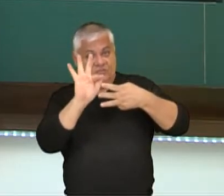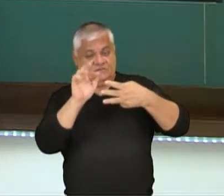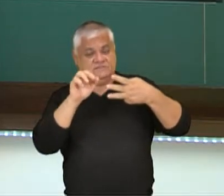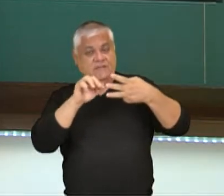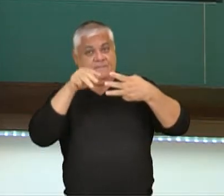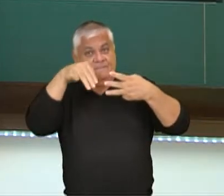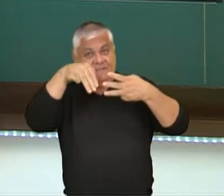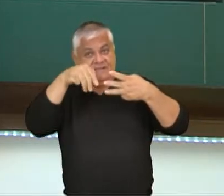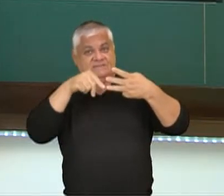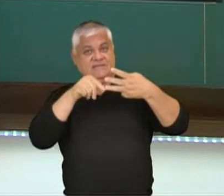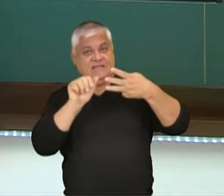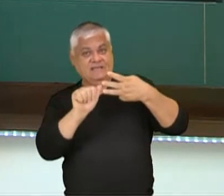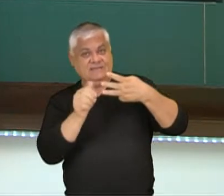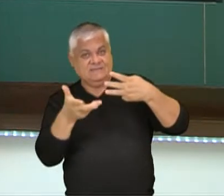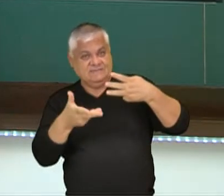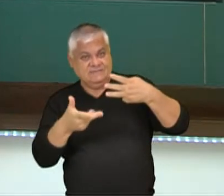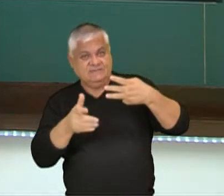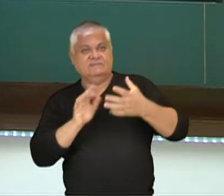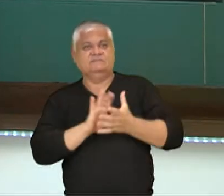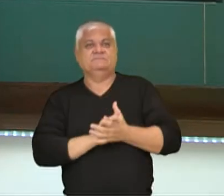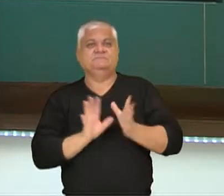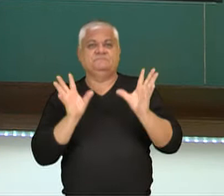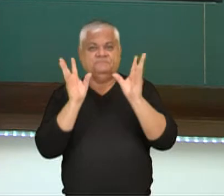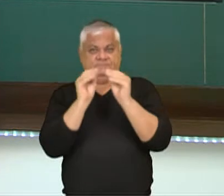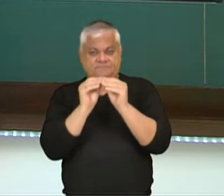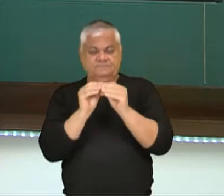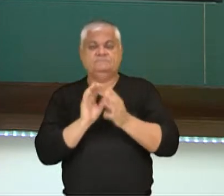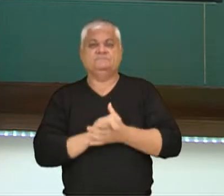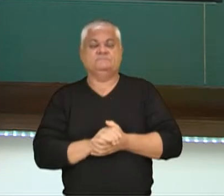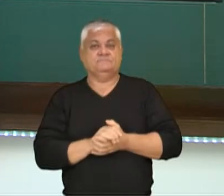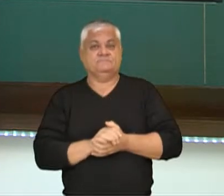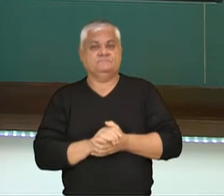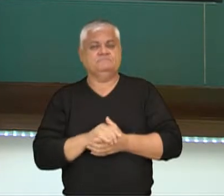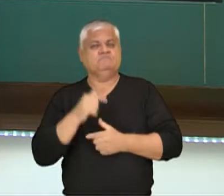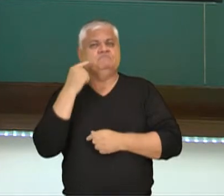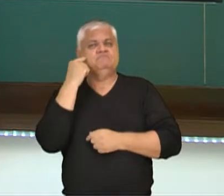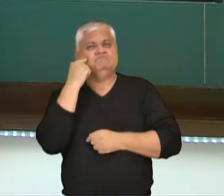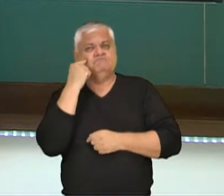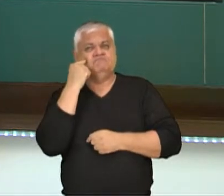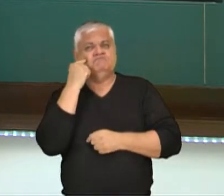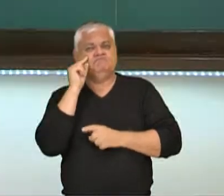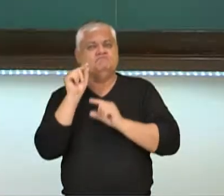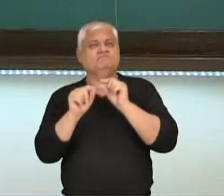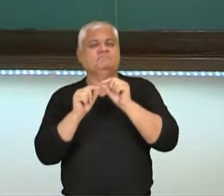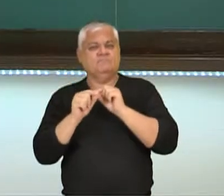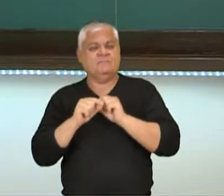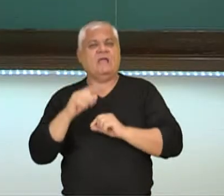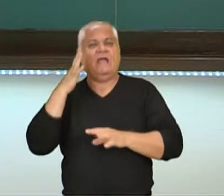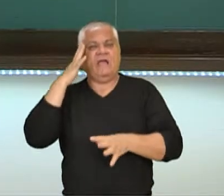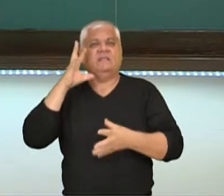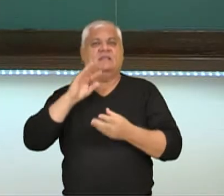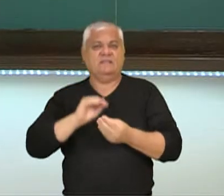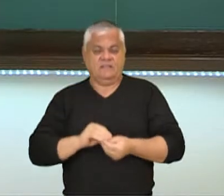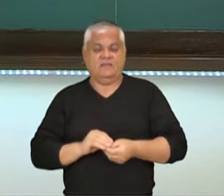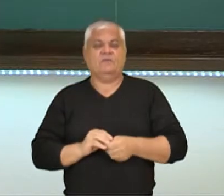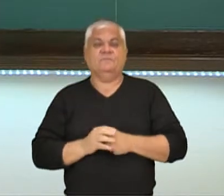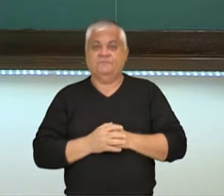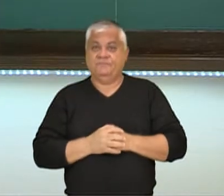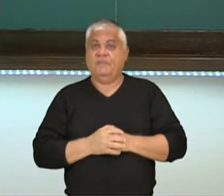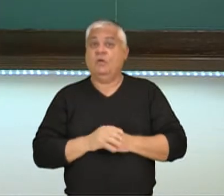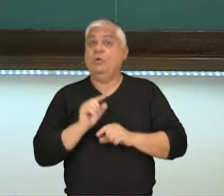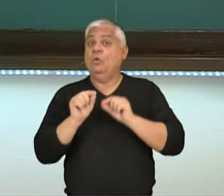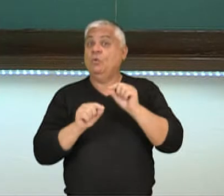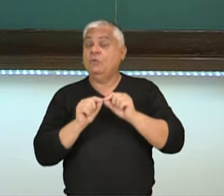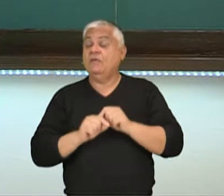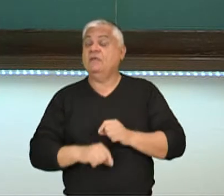ele chegou nesta conclusão. Lembre-se, caro aluno, mais uma vez, pegue bem essa ideia.